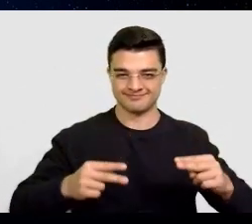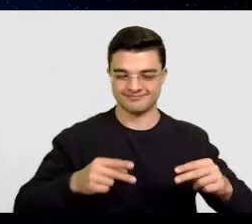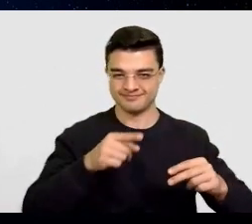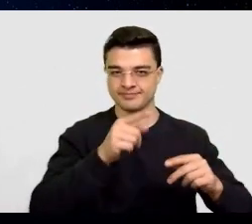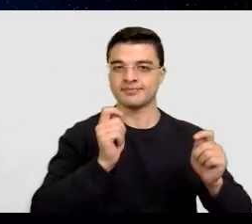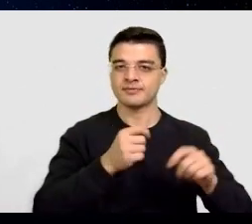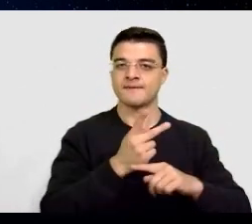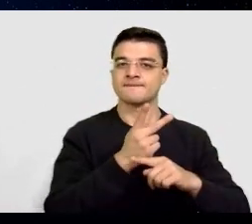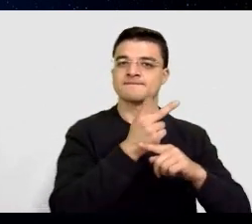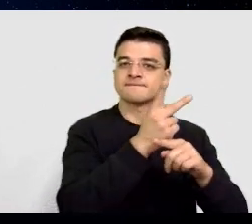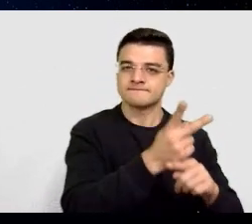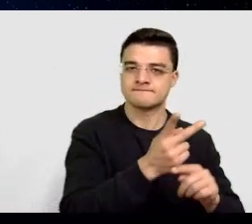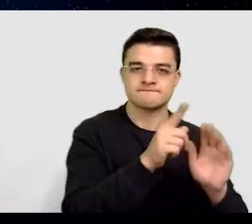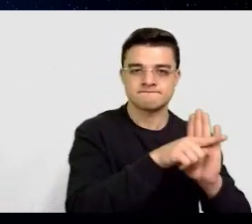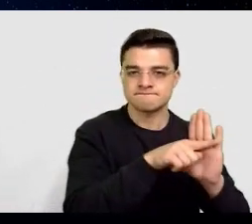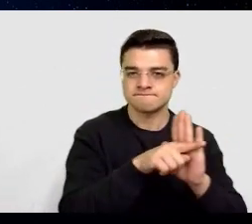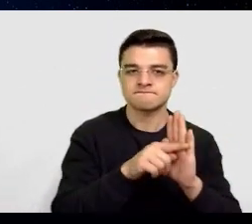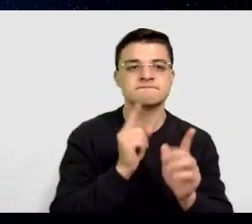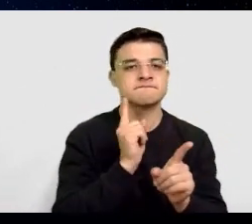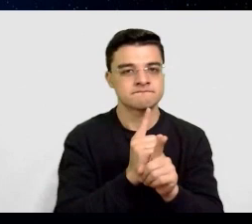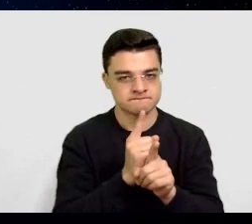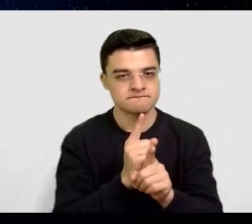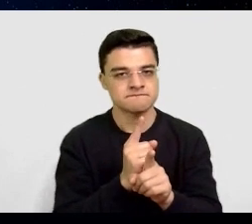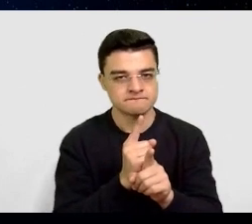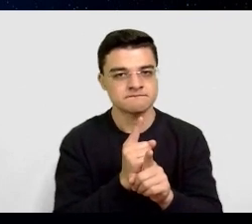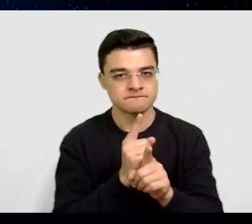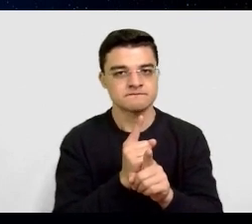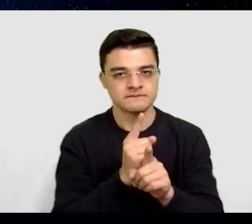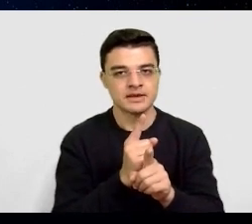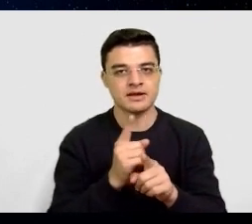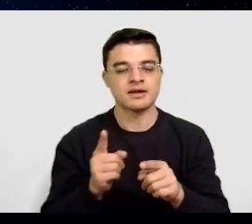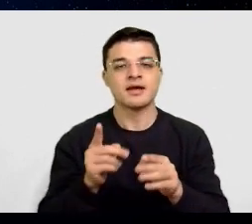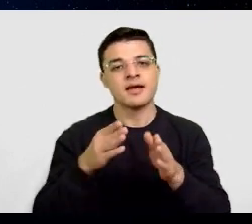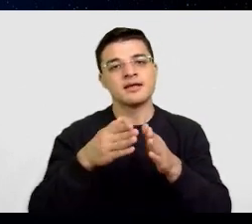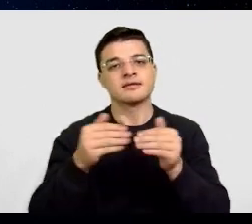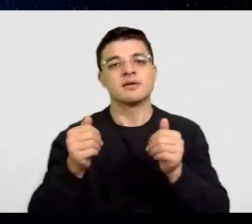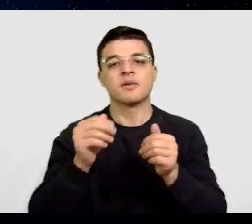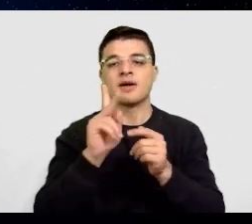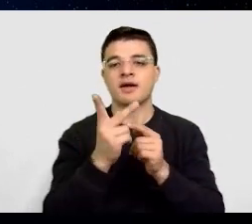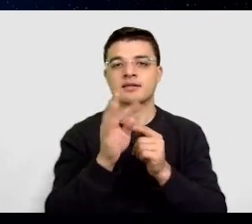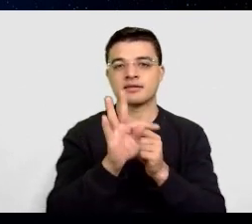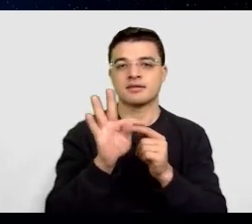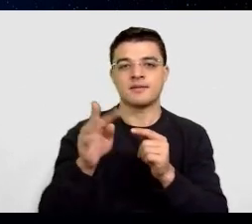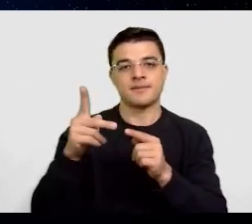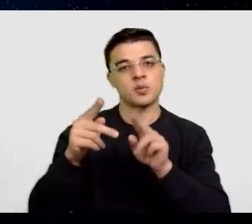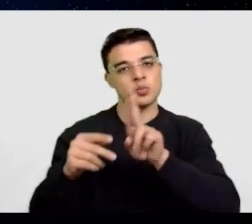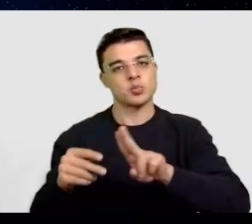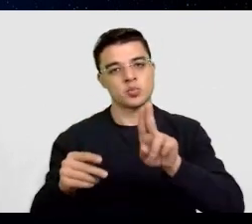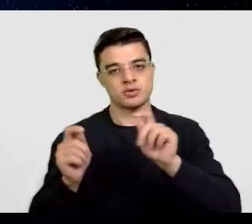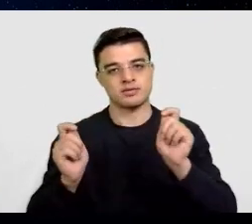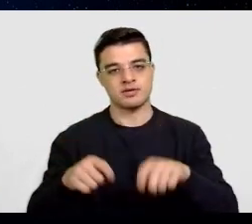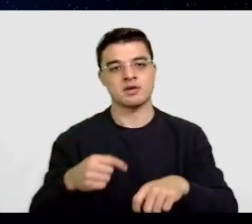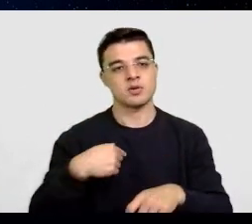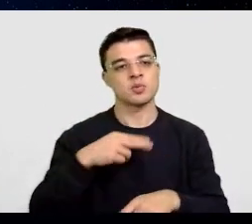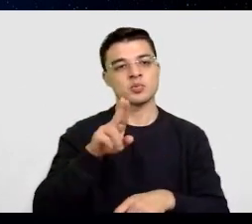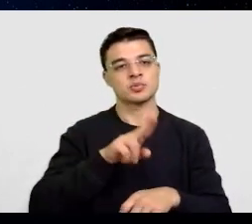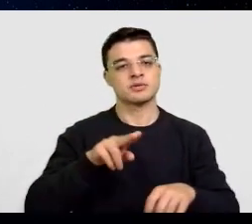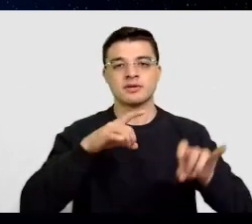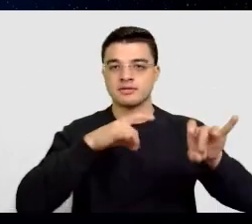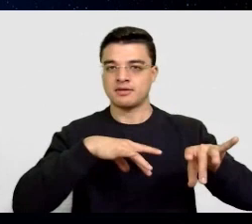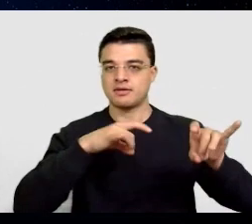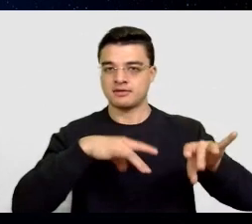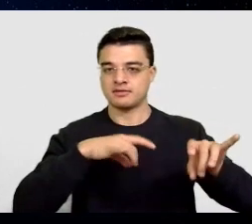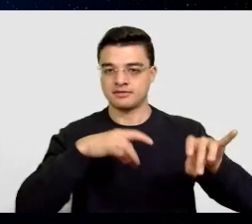explorar através de uma requisição HTTP. Bom, e foi o que eu fiz, né? E a técnica de spray pega